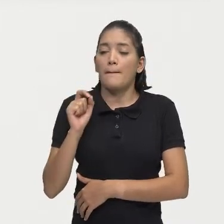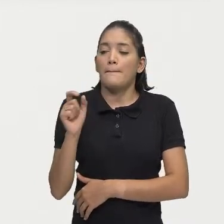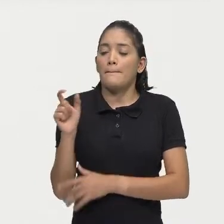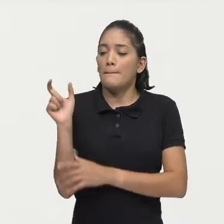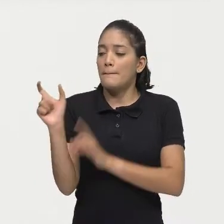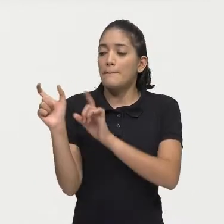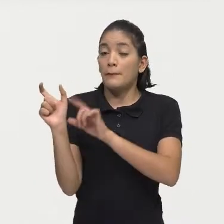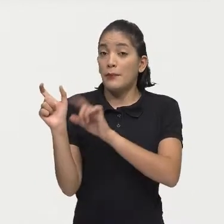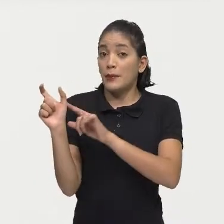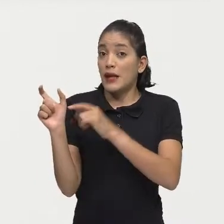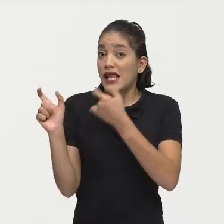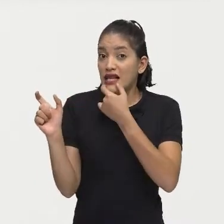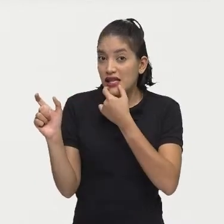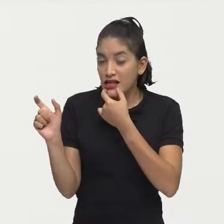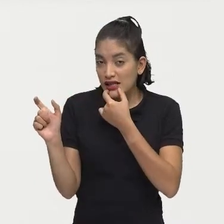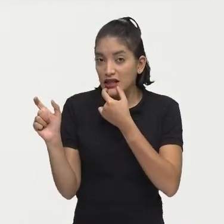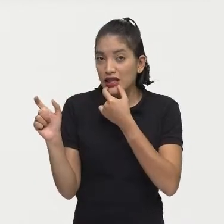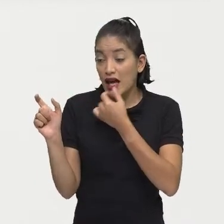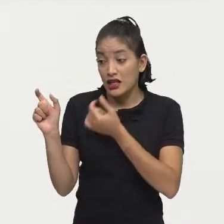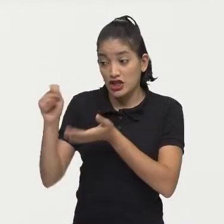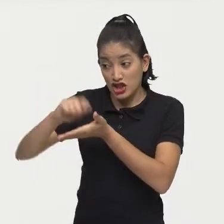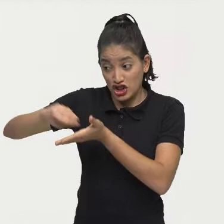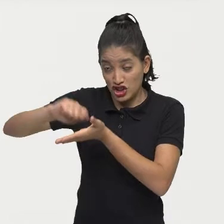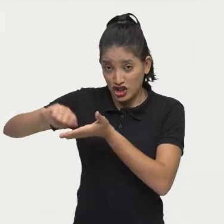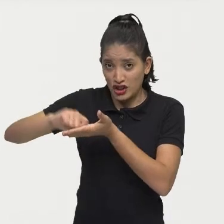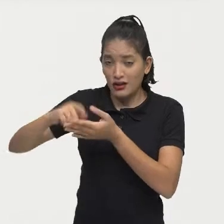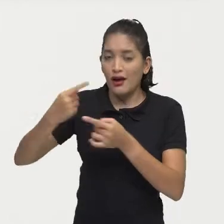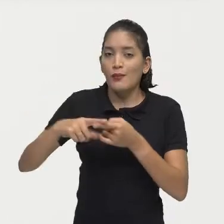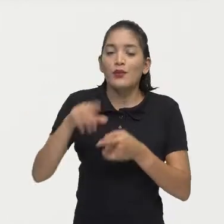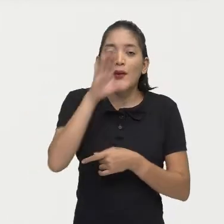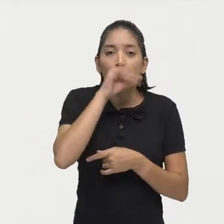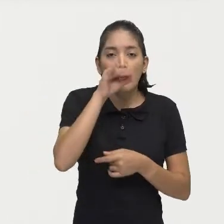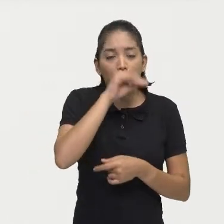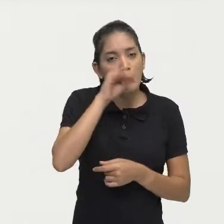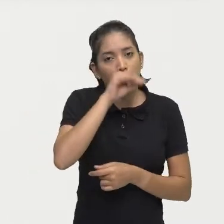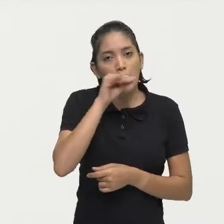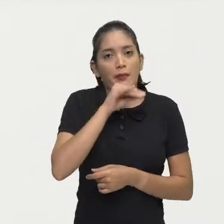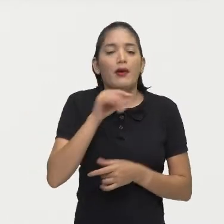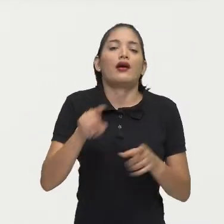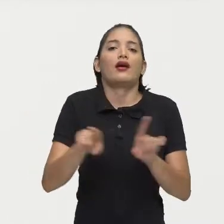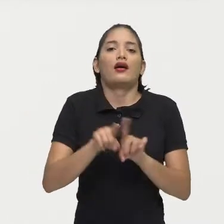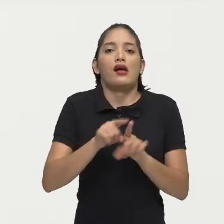em inglês, na escrita, tá, gente? Porque a pronúncia da língua portuguesa e da